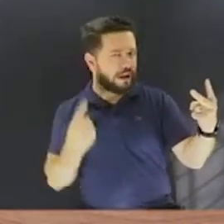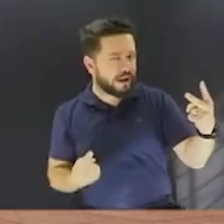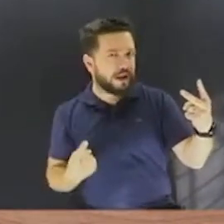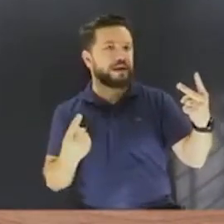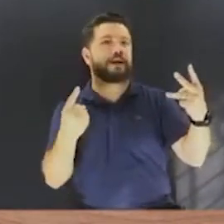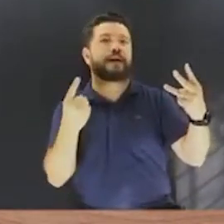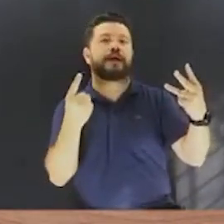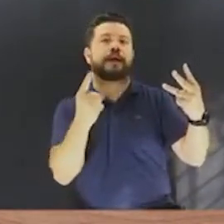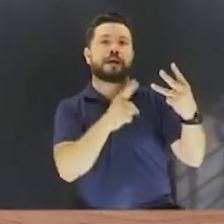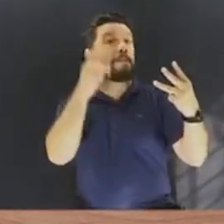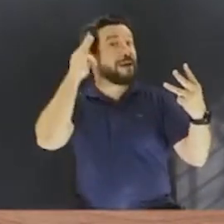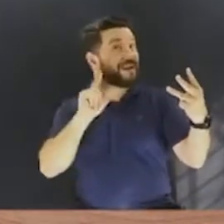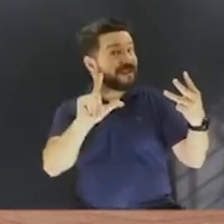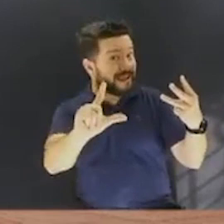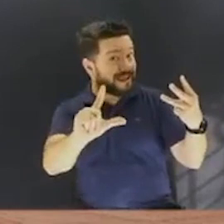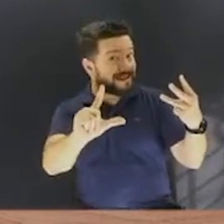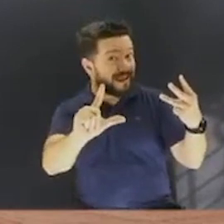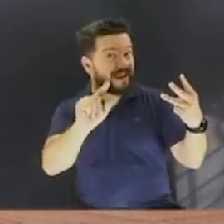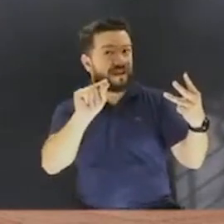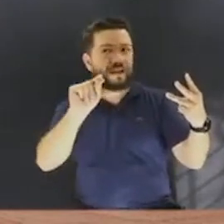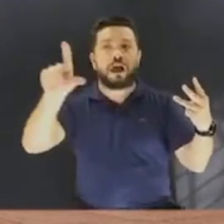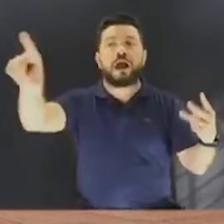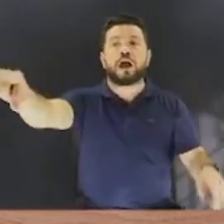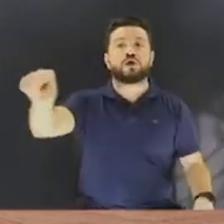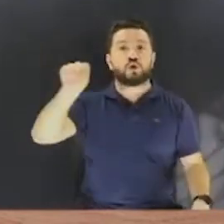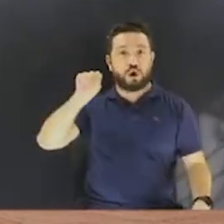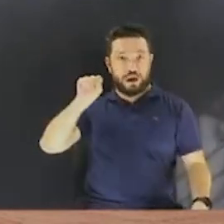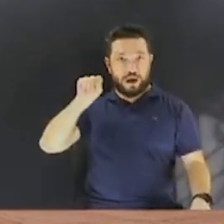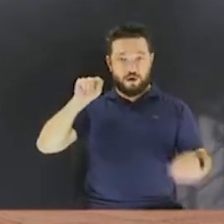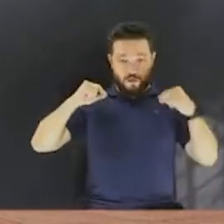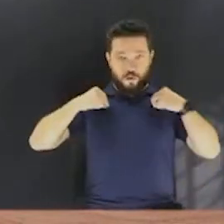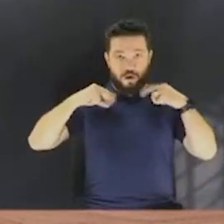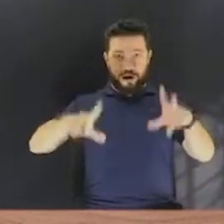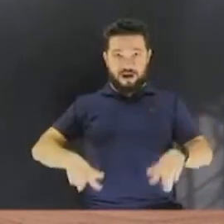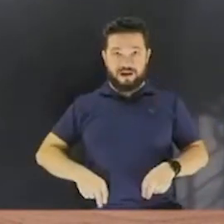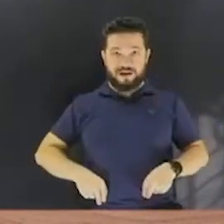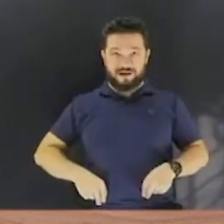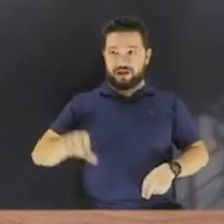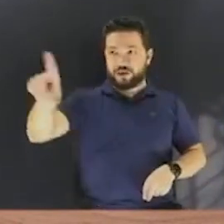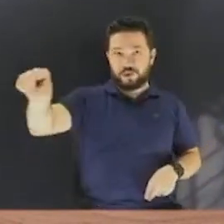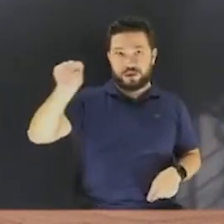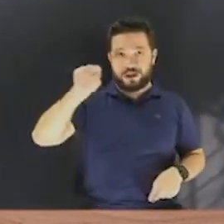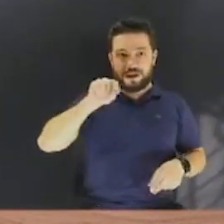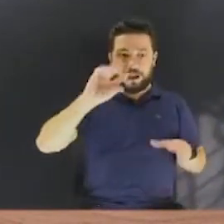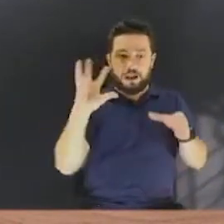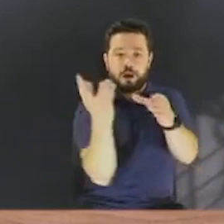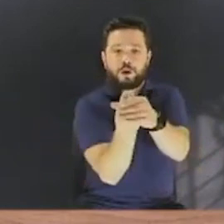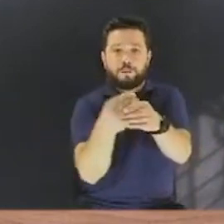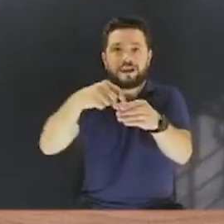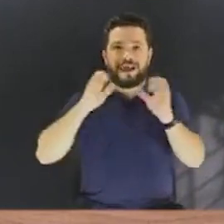eles indicaram o vereador vanone para participar do Conselho de ética foi o próprio